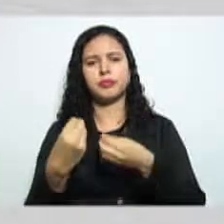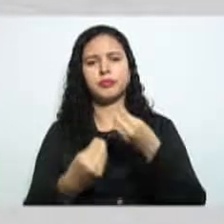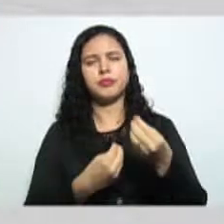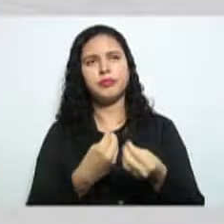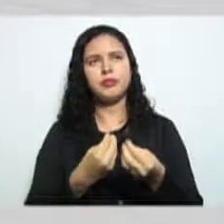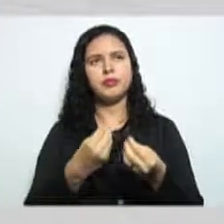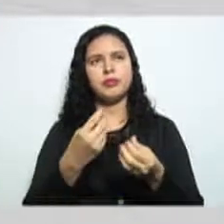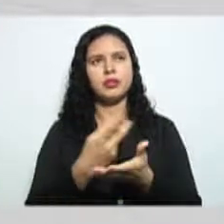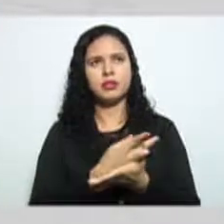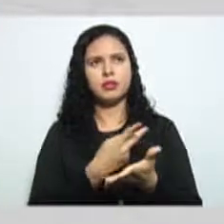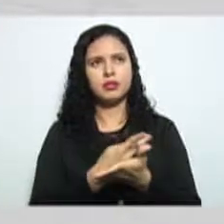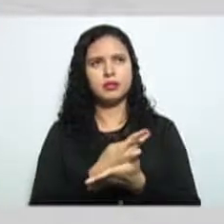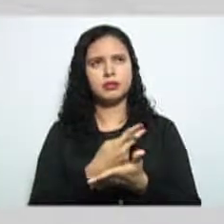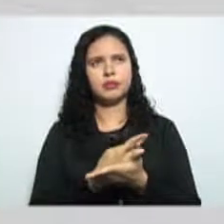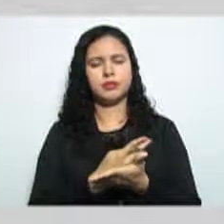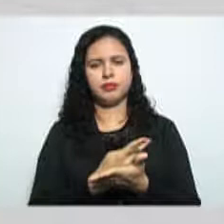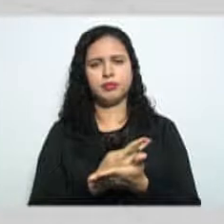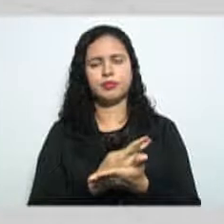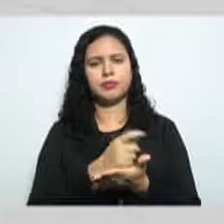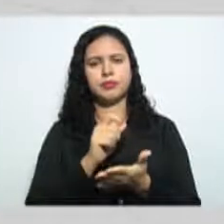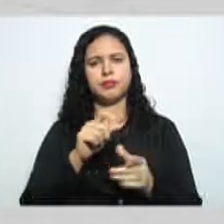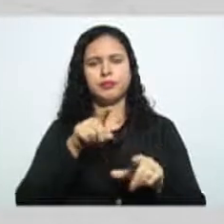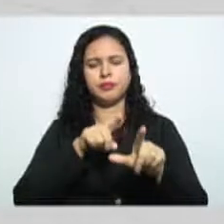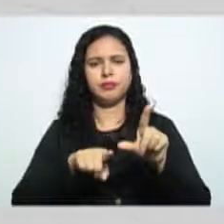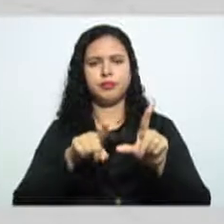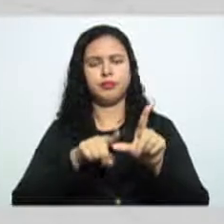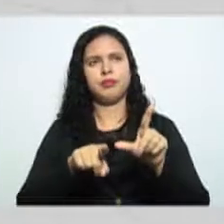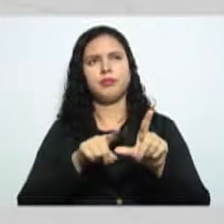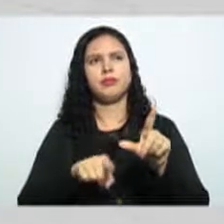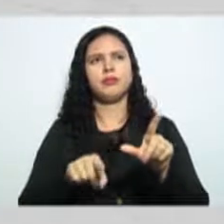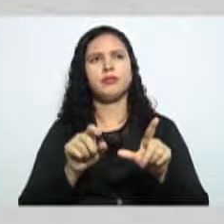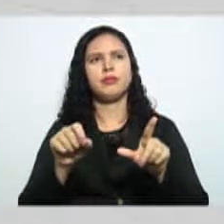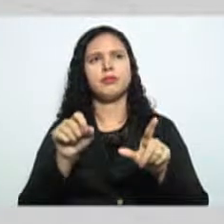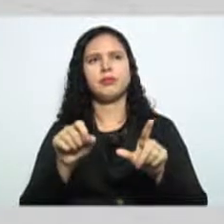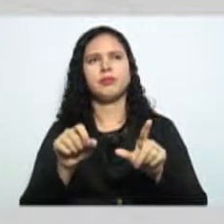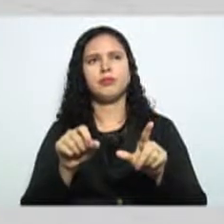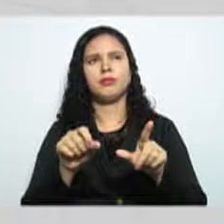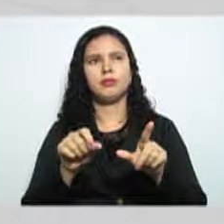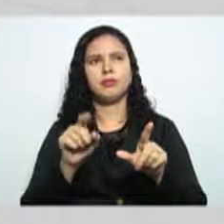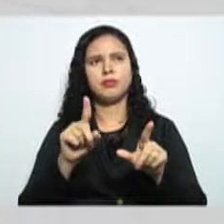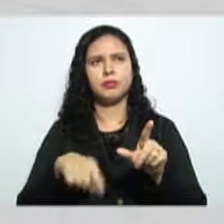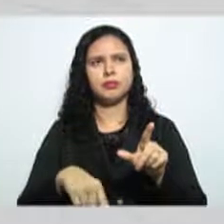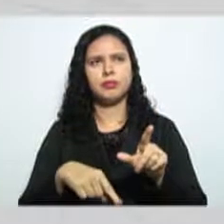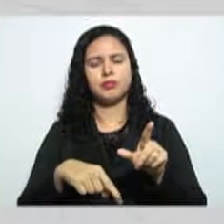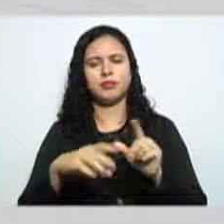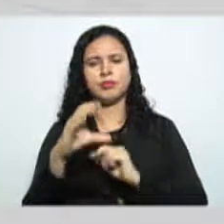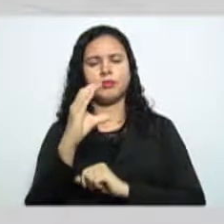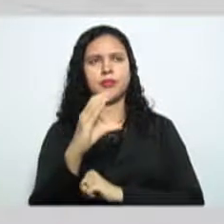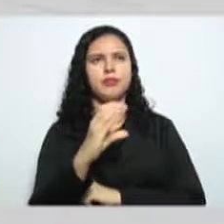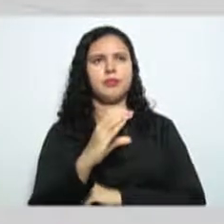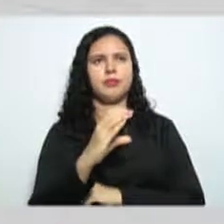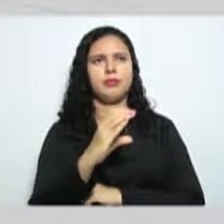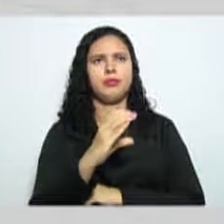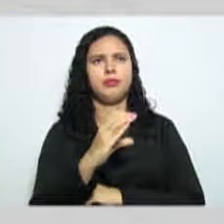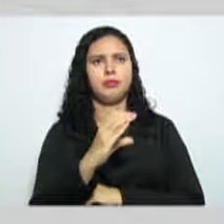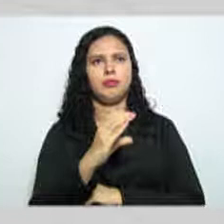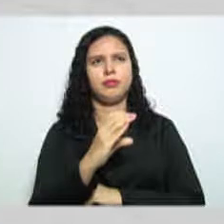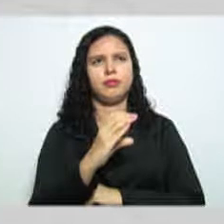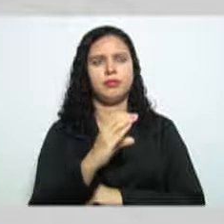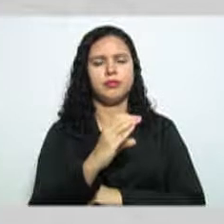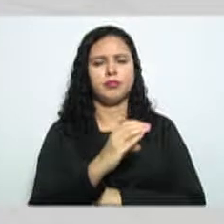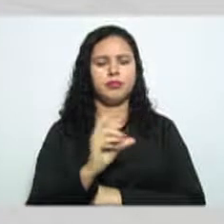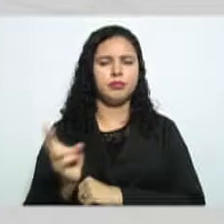alternativa errada, que é o que foi solicitado para essa resposta, é a questão dos custos elevados, né? A modernização dos